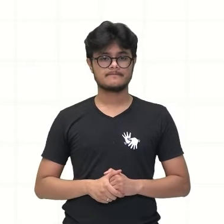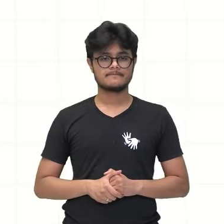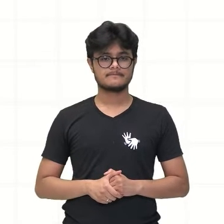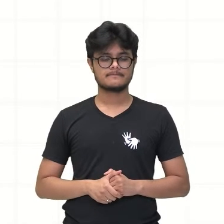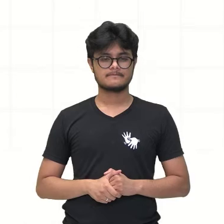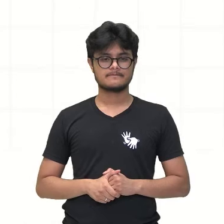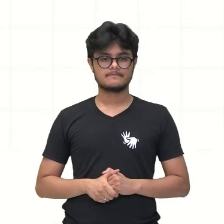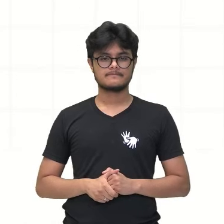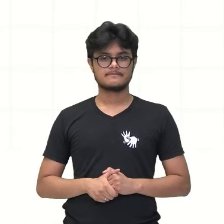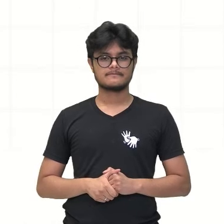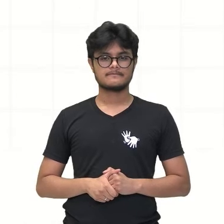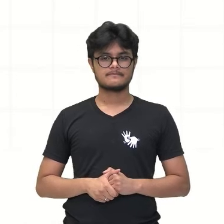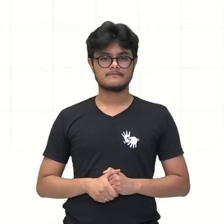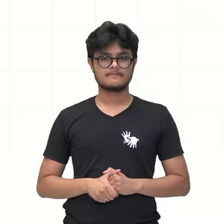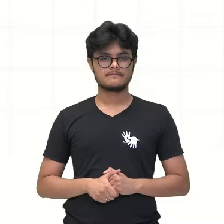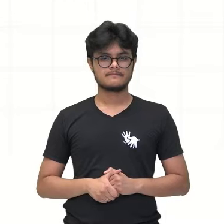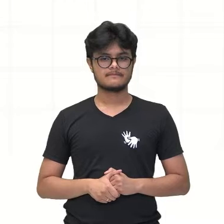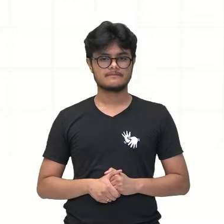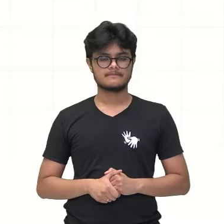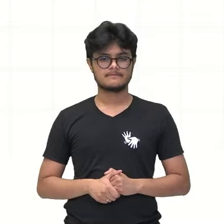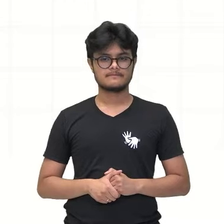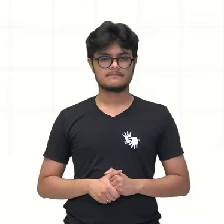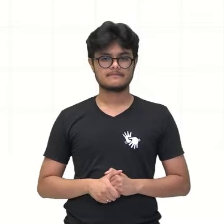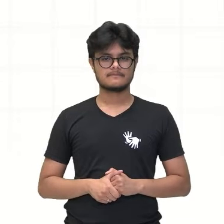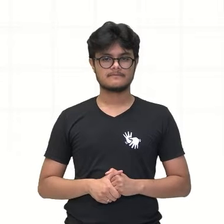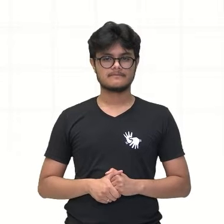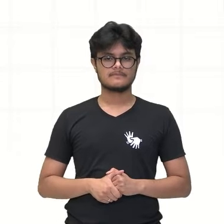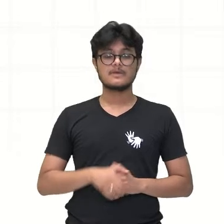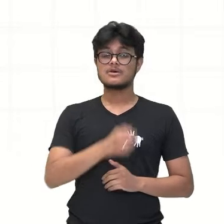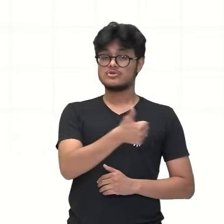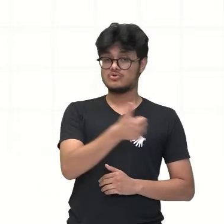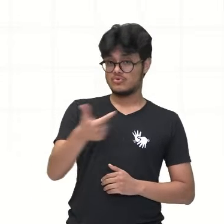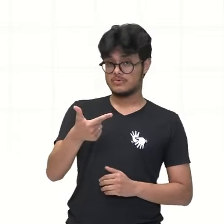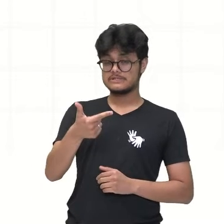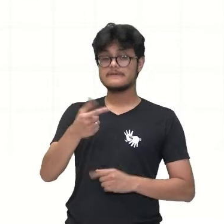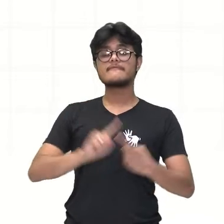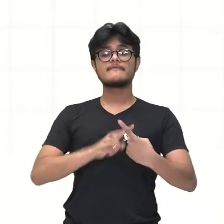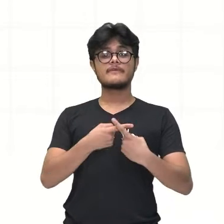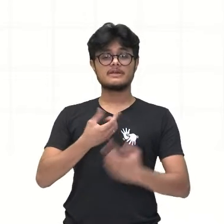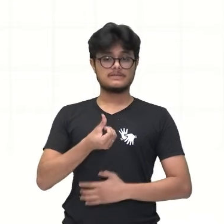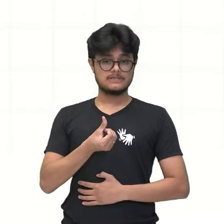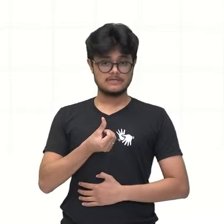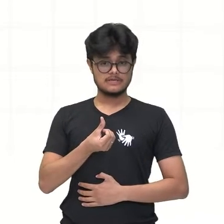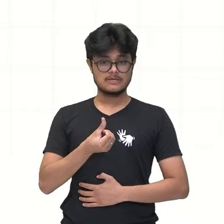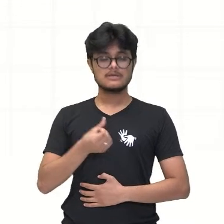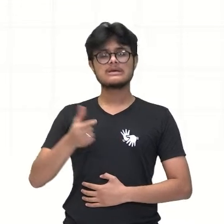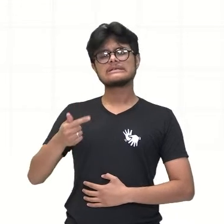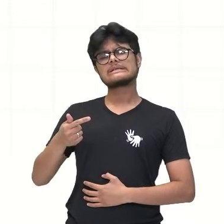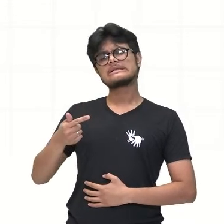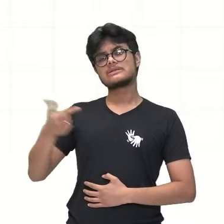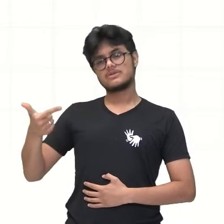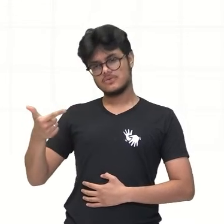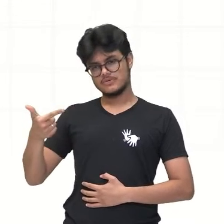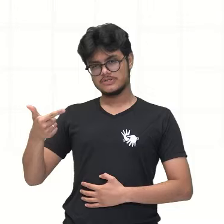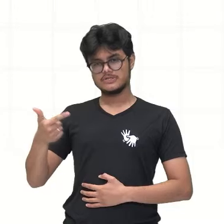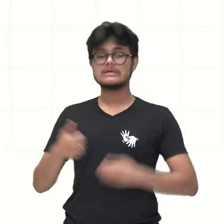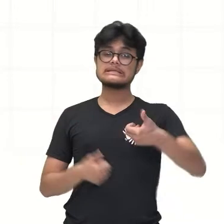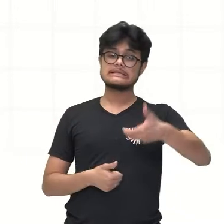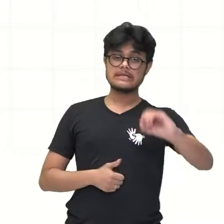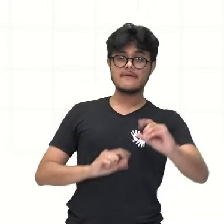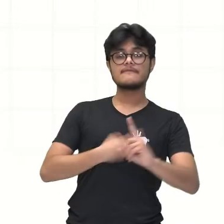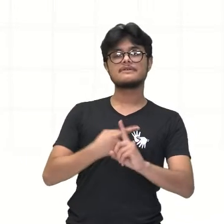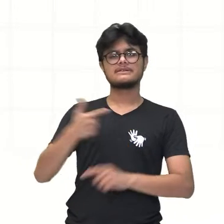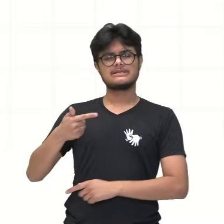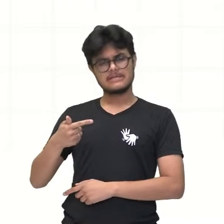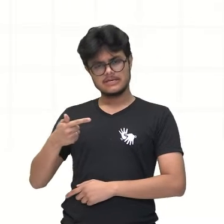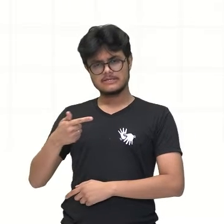né? Aí, continuando aqui, 12 vezes 6, que vai dar 72, e 10 vezes